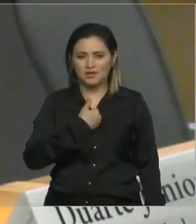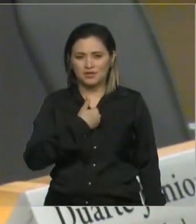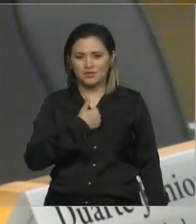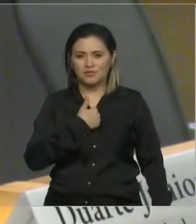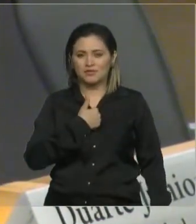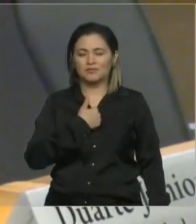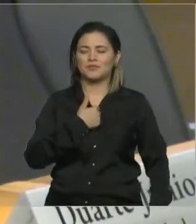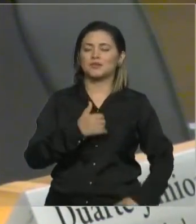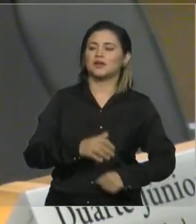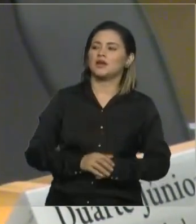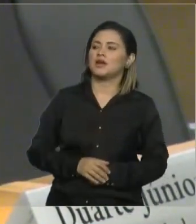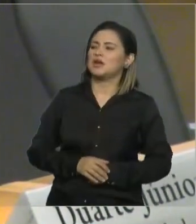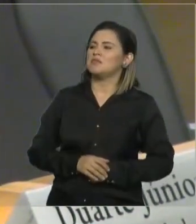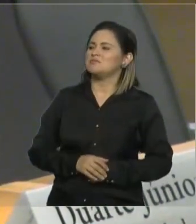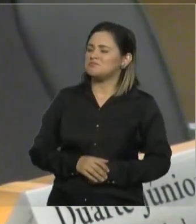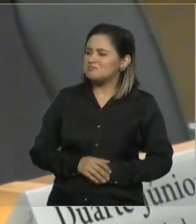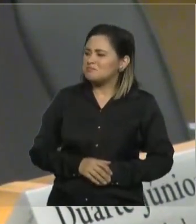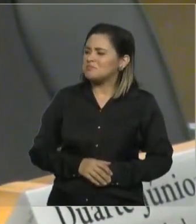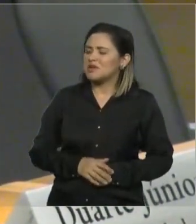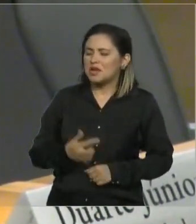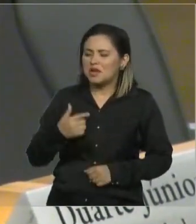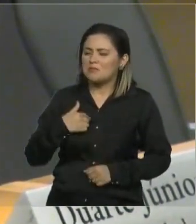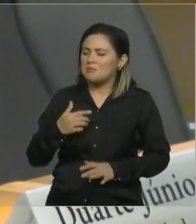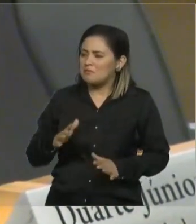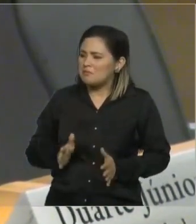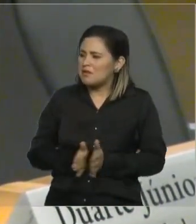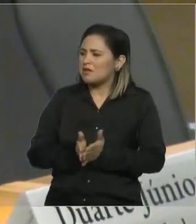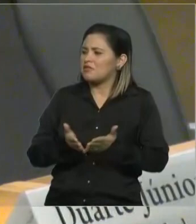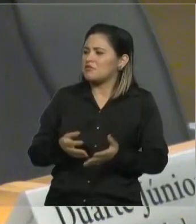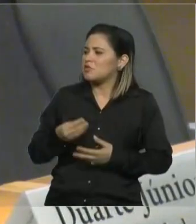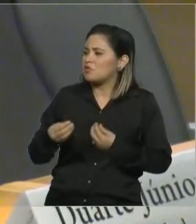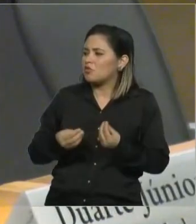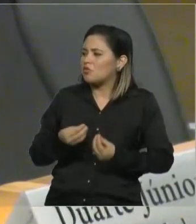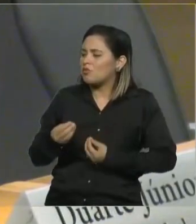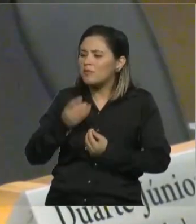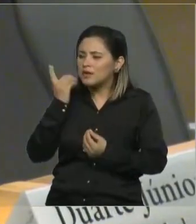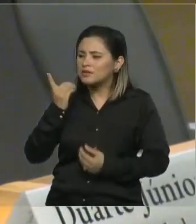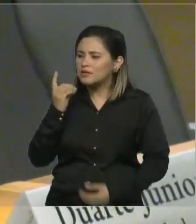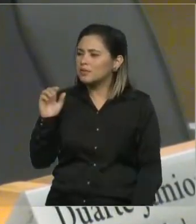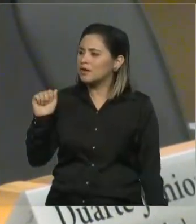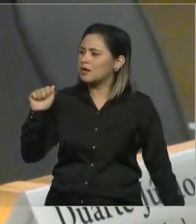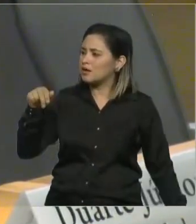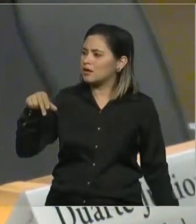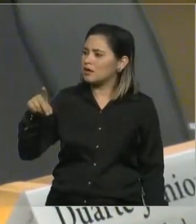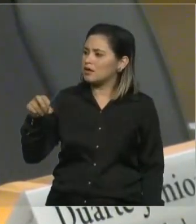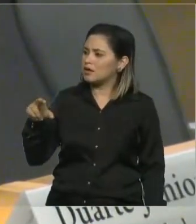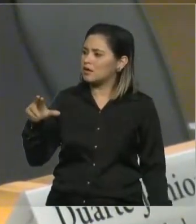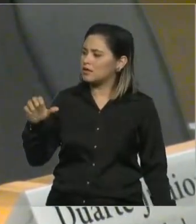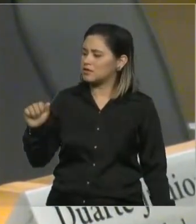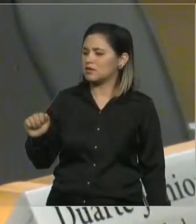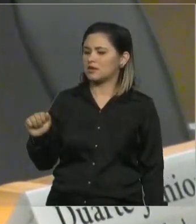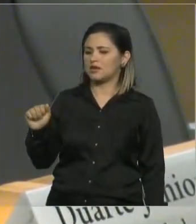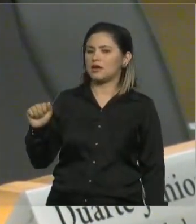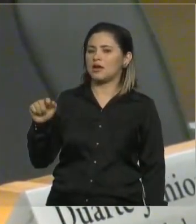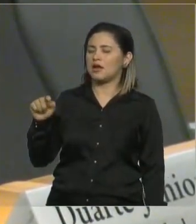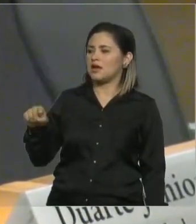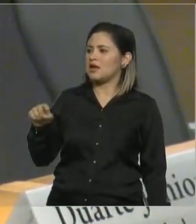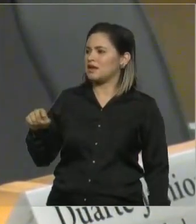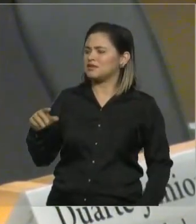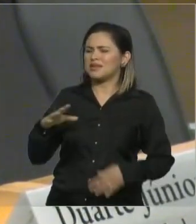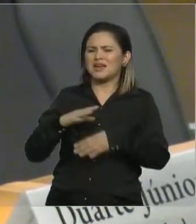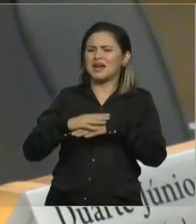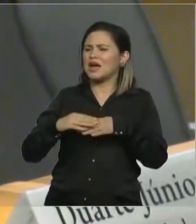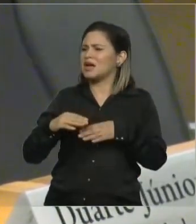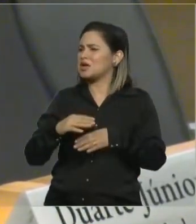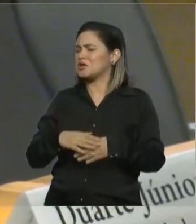foi impressionante como a Andréia, a deputada Andréia, ela é carismática, sempre